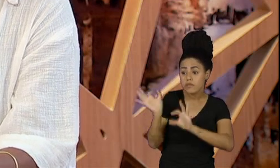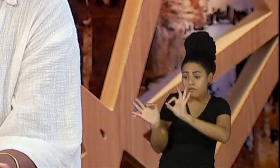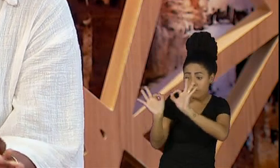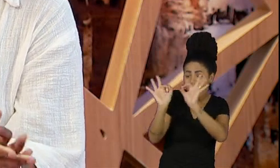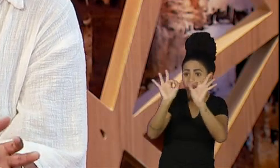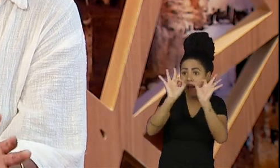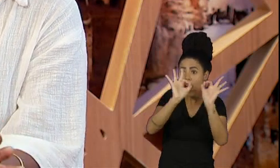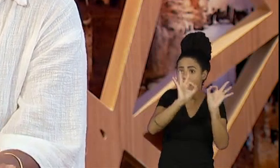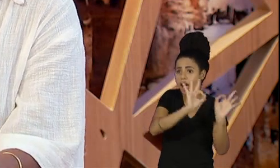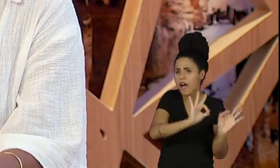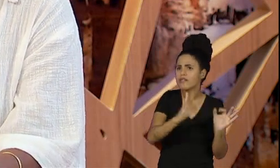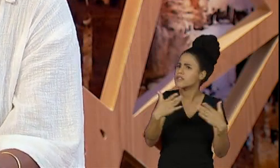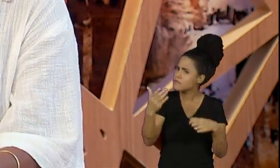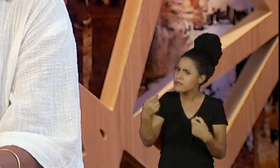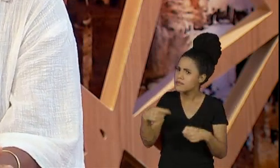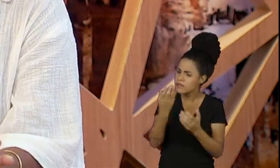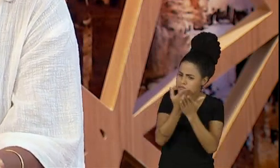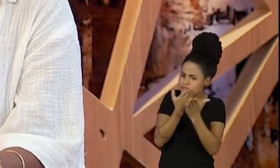de procure saber